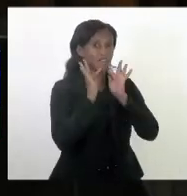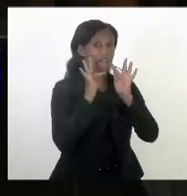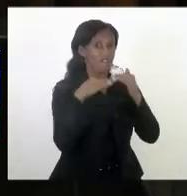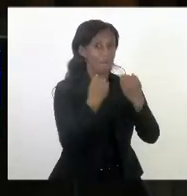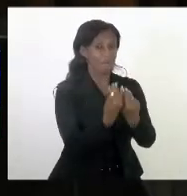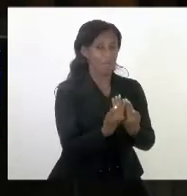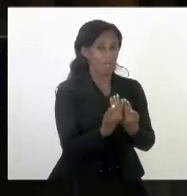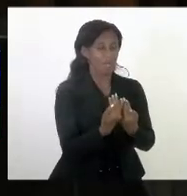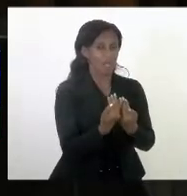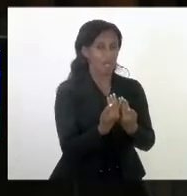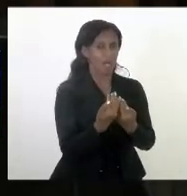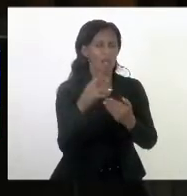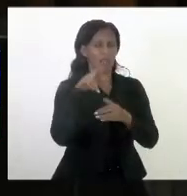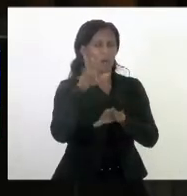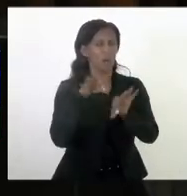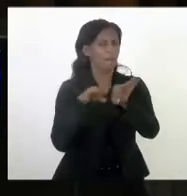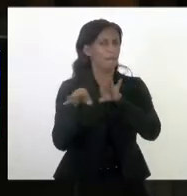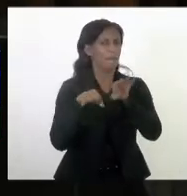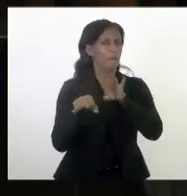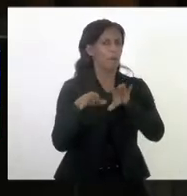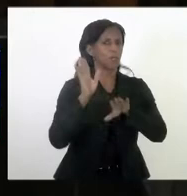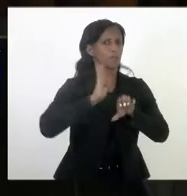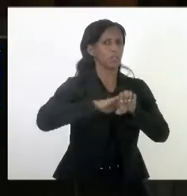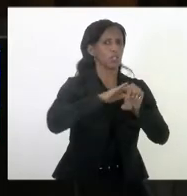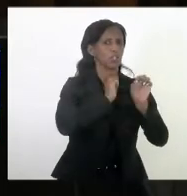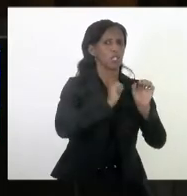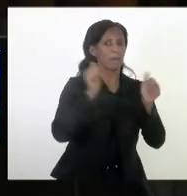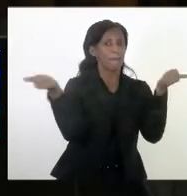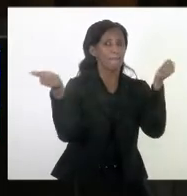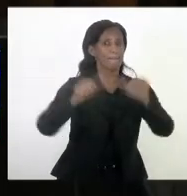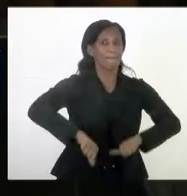pior do que o conceito de imposto de renda